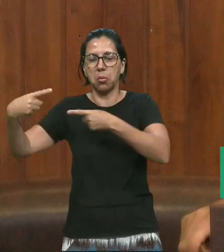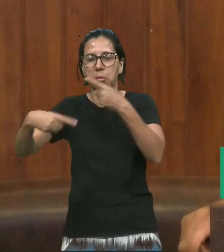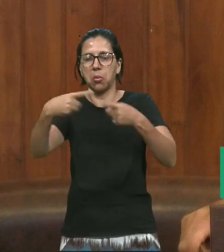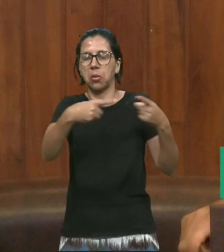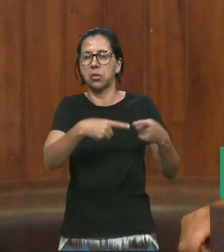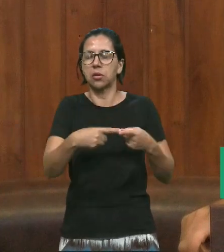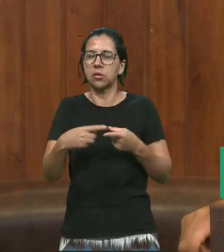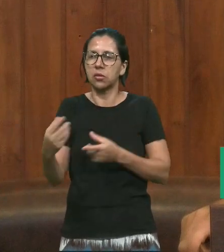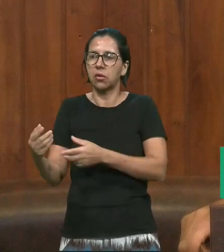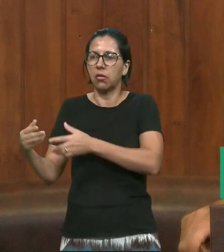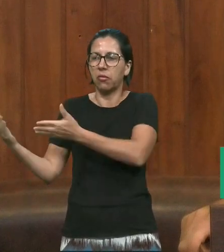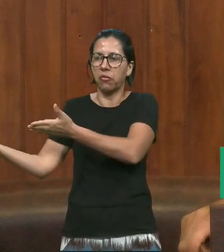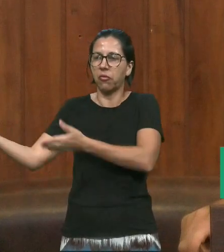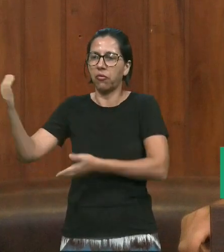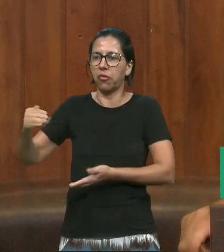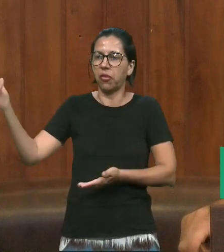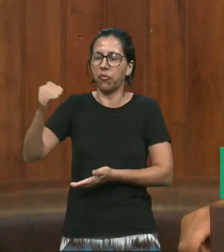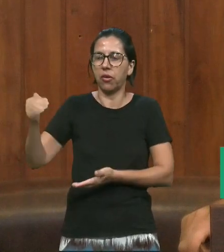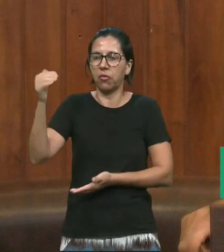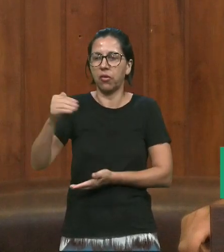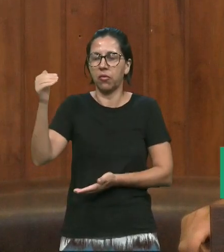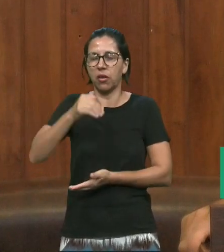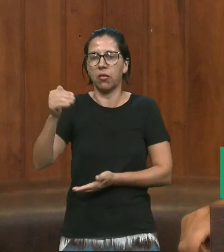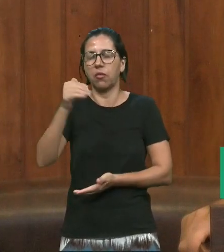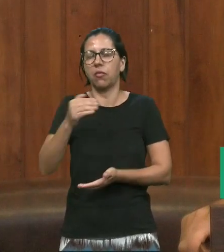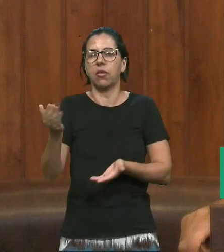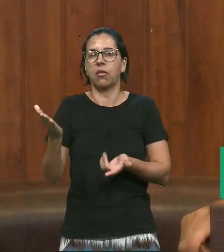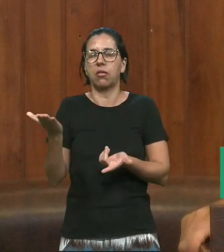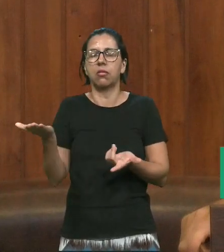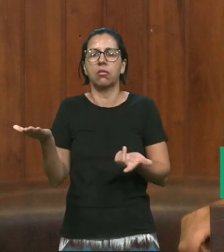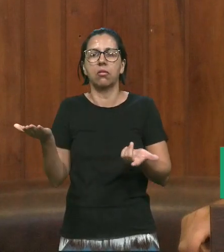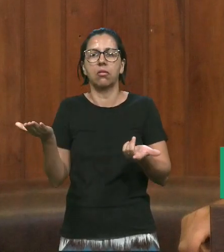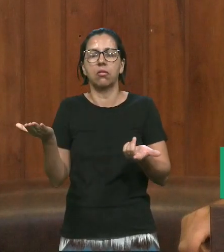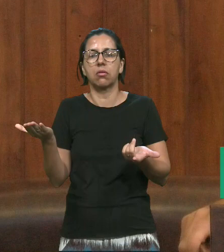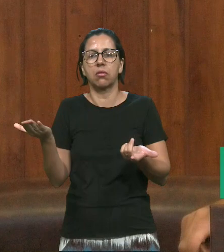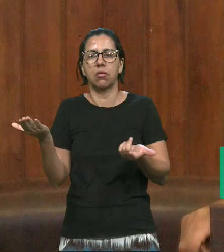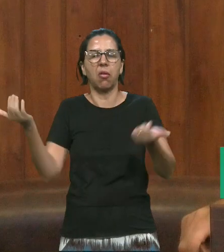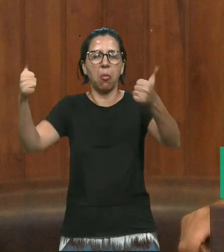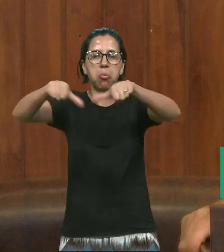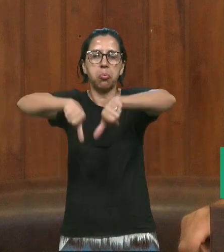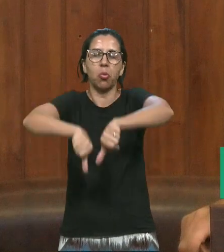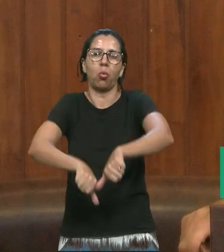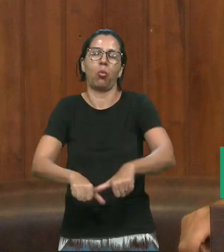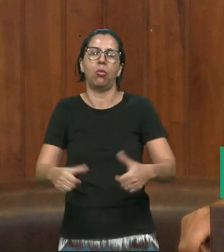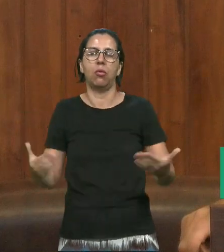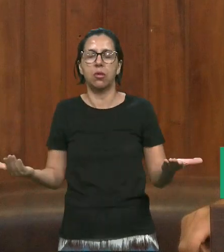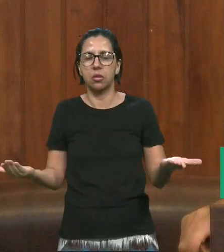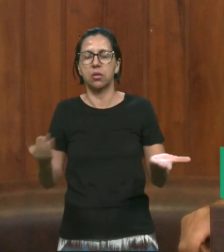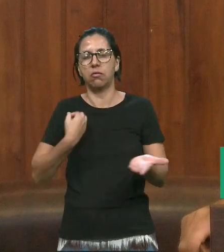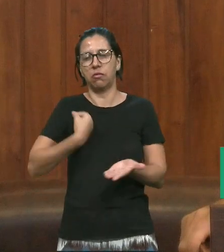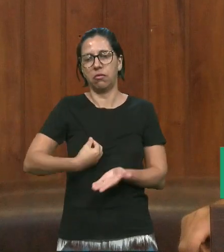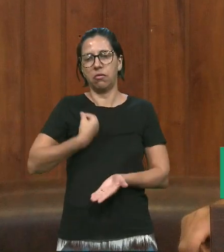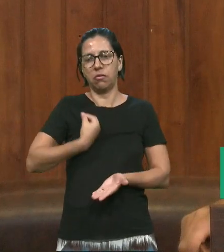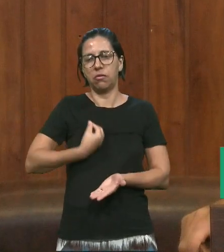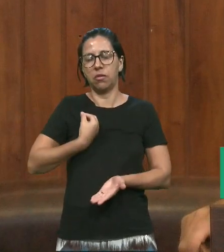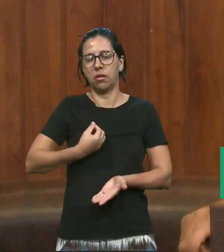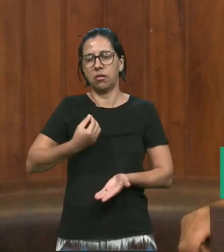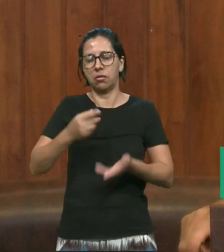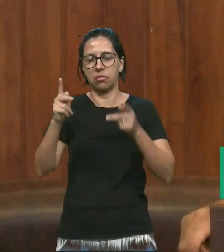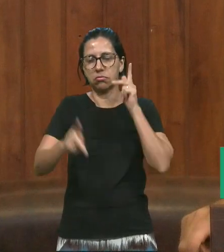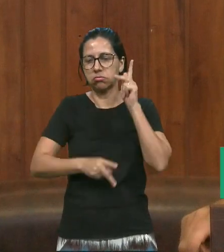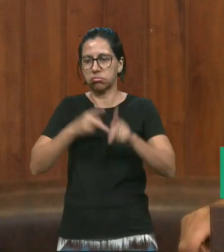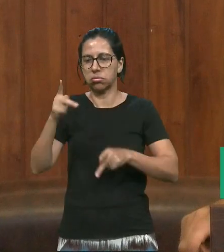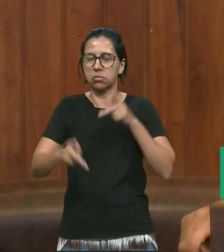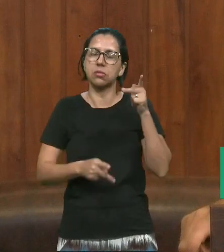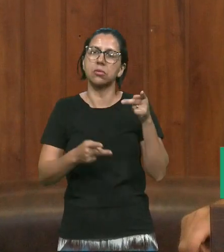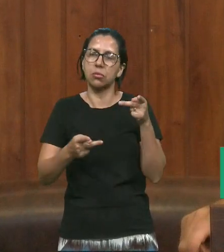que vêm na nossa cidade para abrir o rombo e só piorar a qualidade de vida da nossa população.